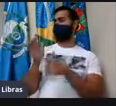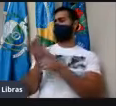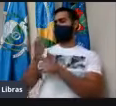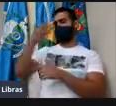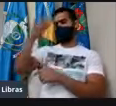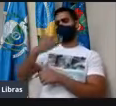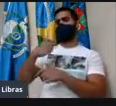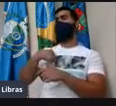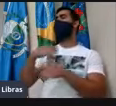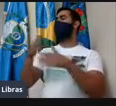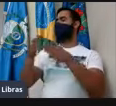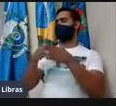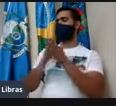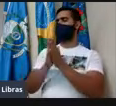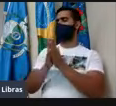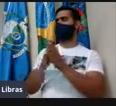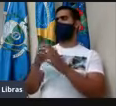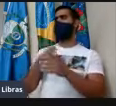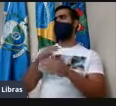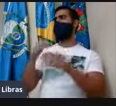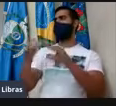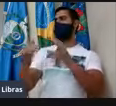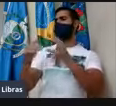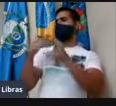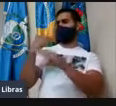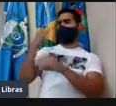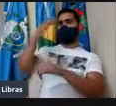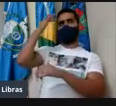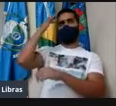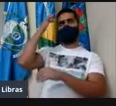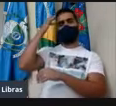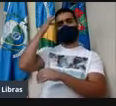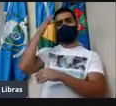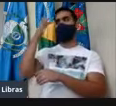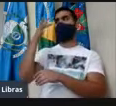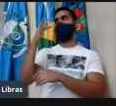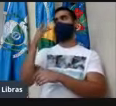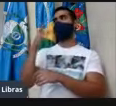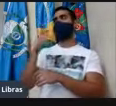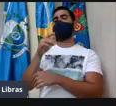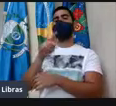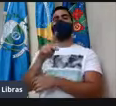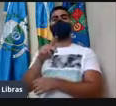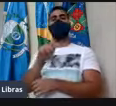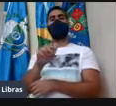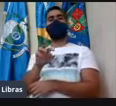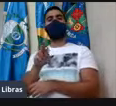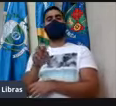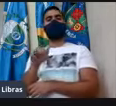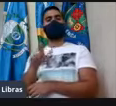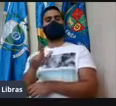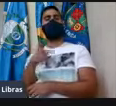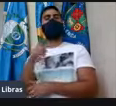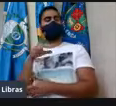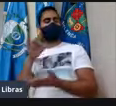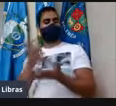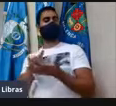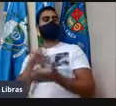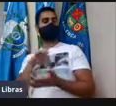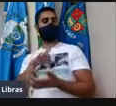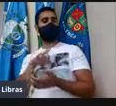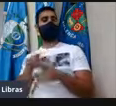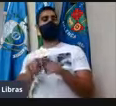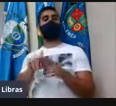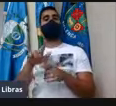Eu vou te pedir, por favor, para você providenciar, se puder enviar para mim amanhã os comprovantes do patronal até março, como você afirma, e os